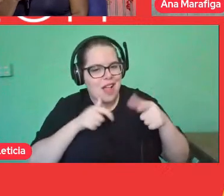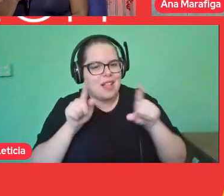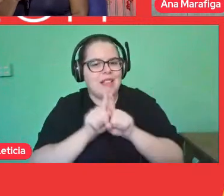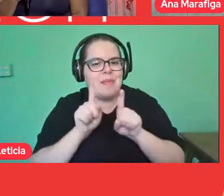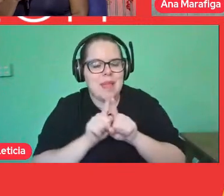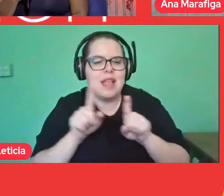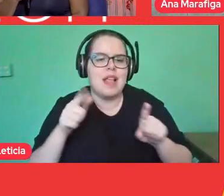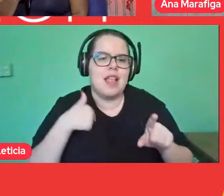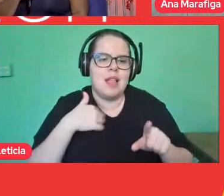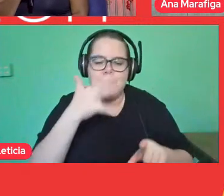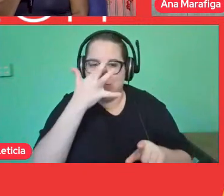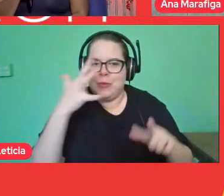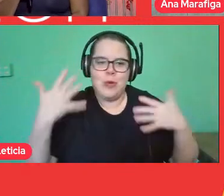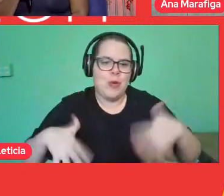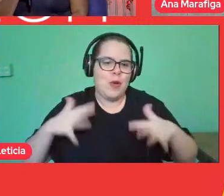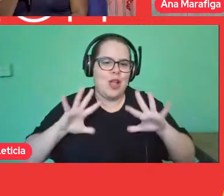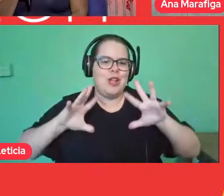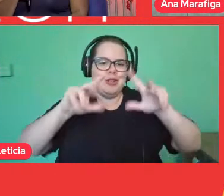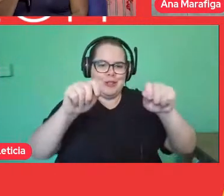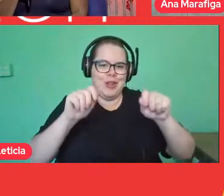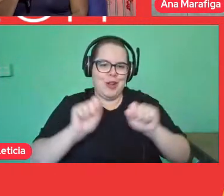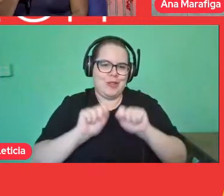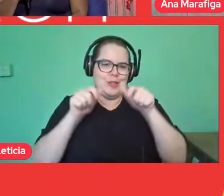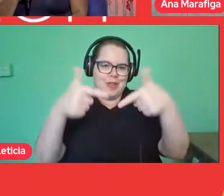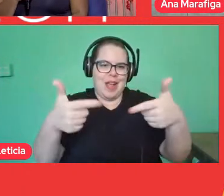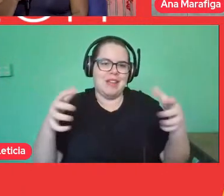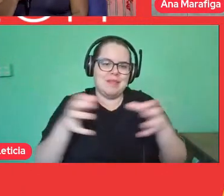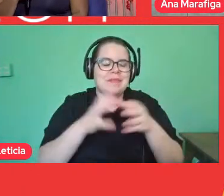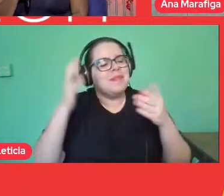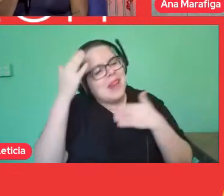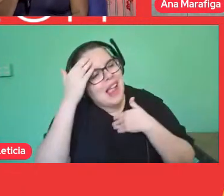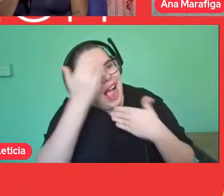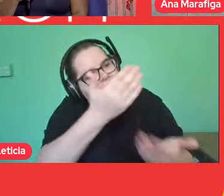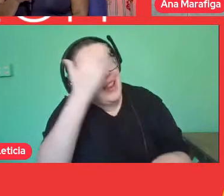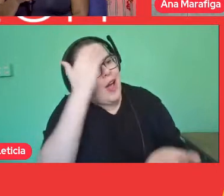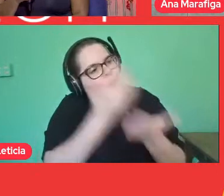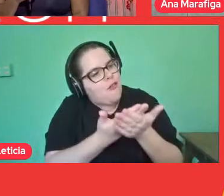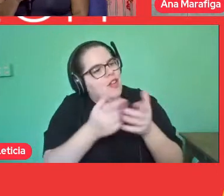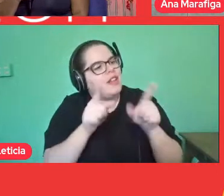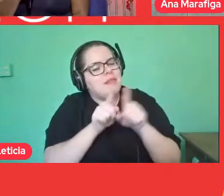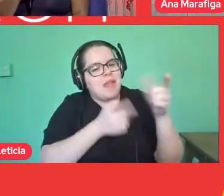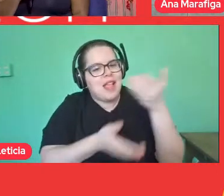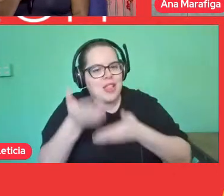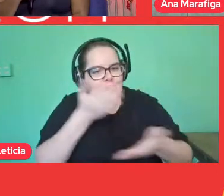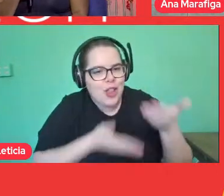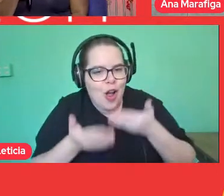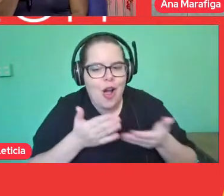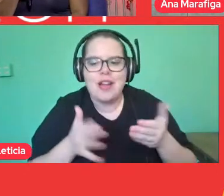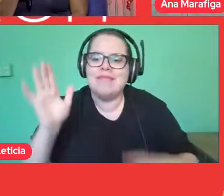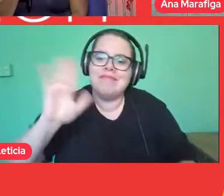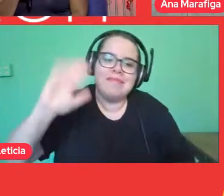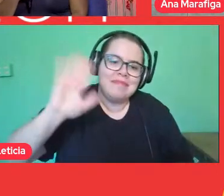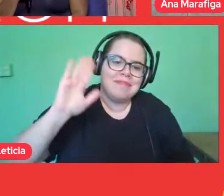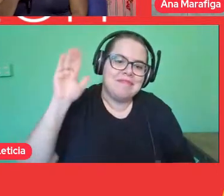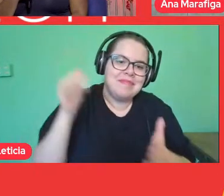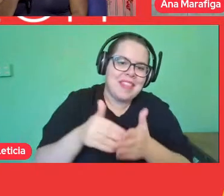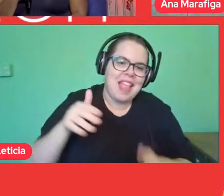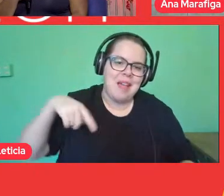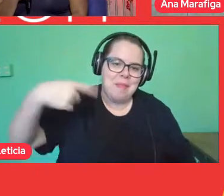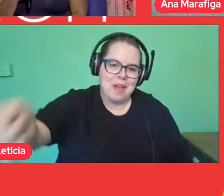também que eu estou em praticamente todos. E obrigada pela confiança, pela partilha, né? E até a próxima.